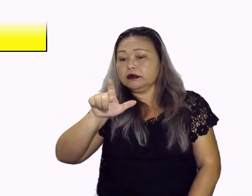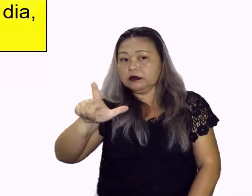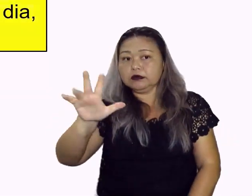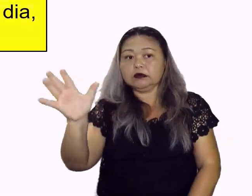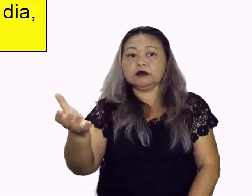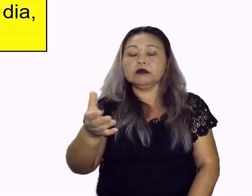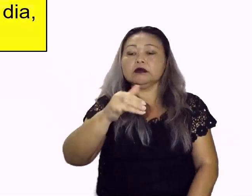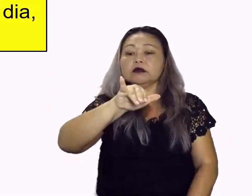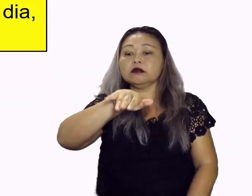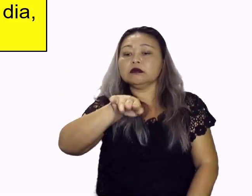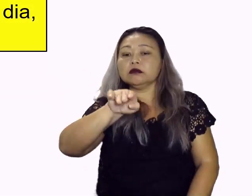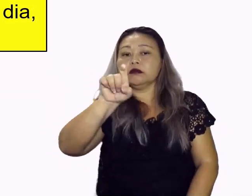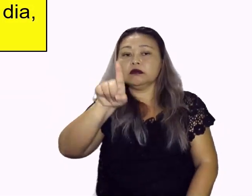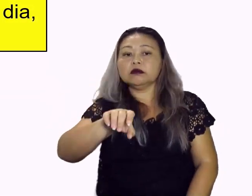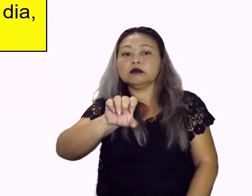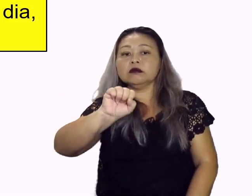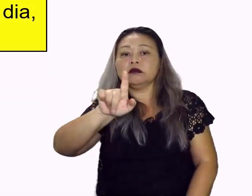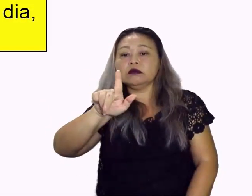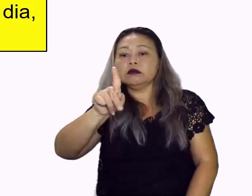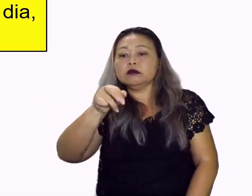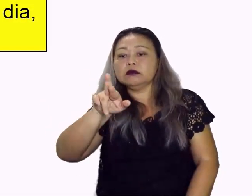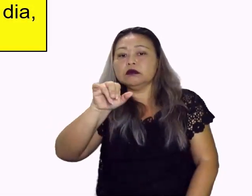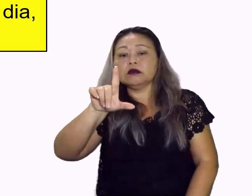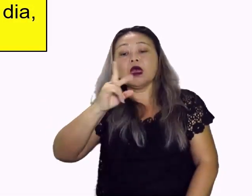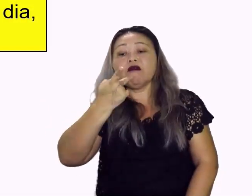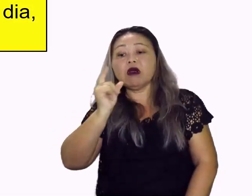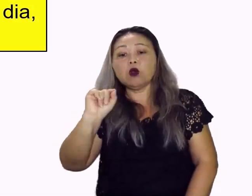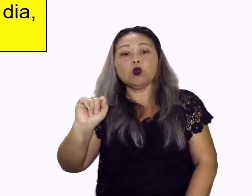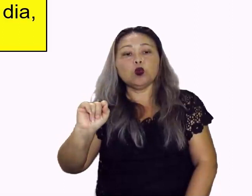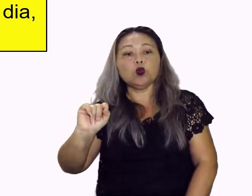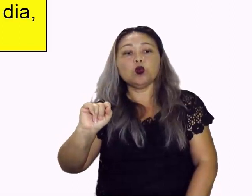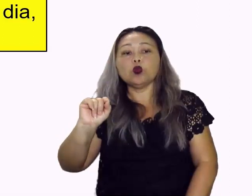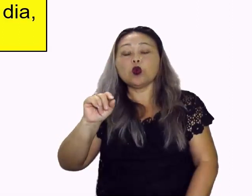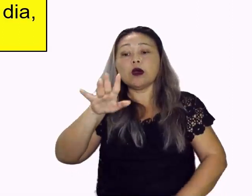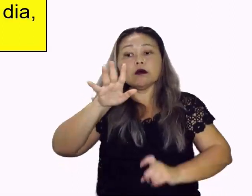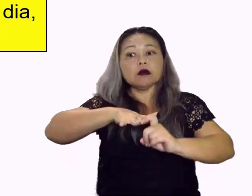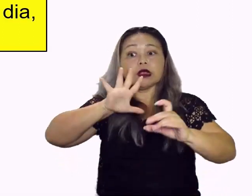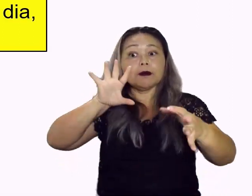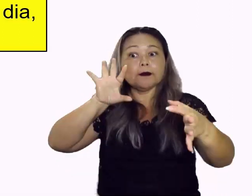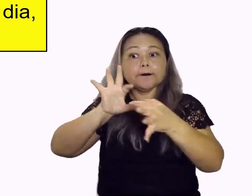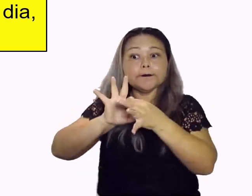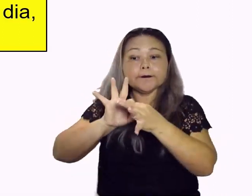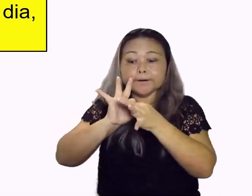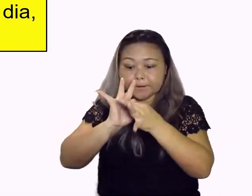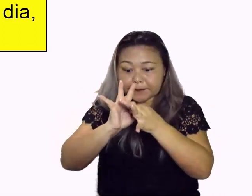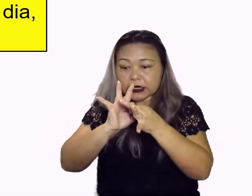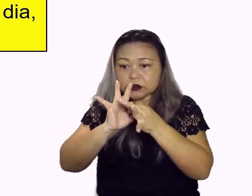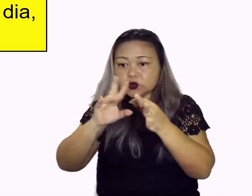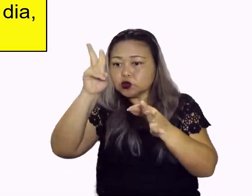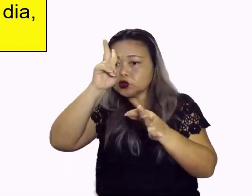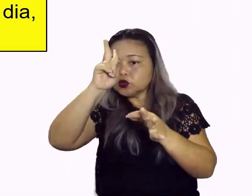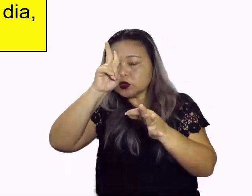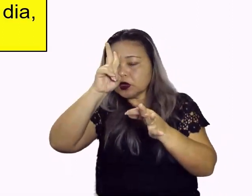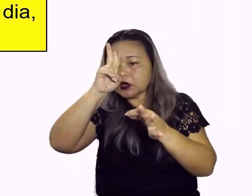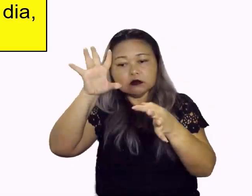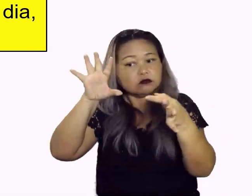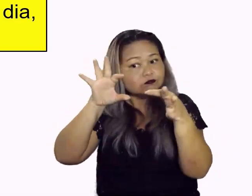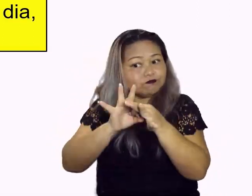Celeprin diz que o mito não é algo que está preso à história, ó, ele não está preso, tá? Ele não está